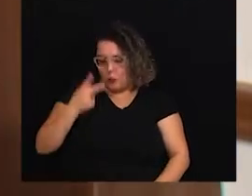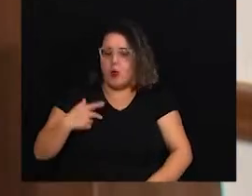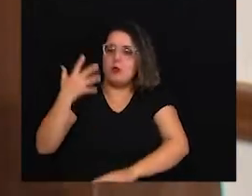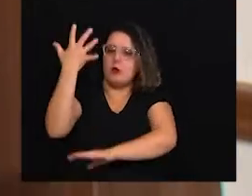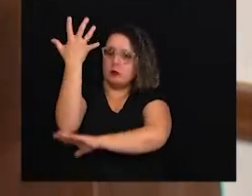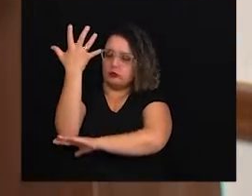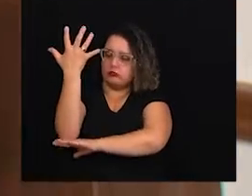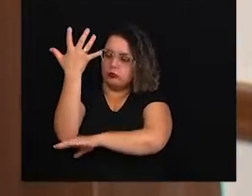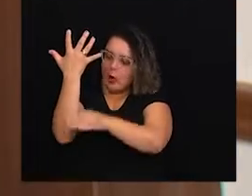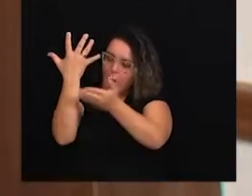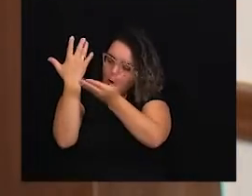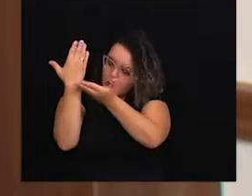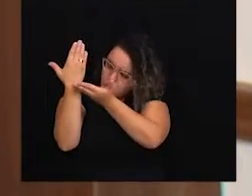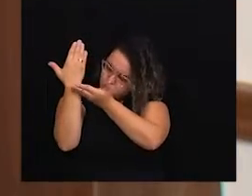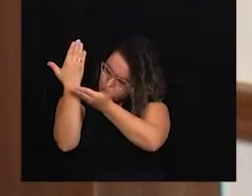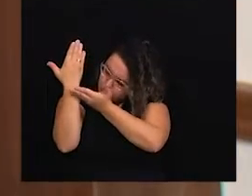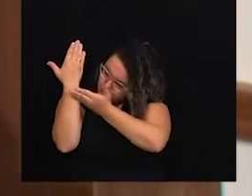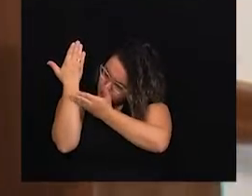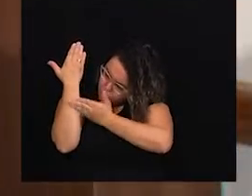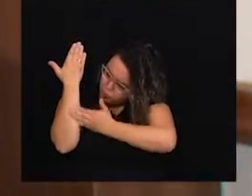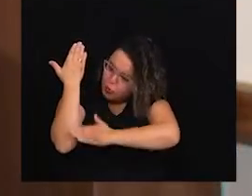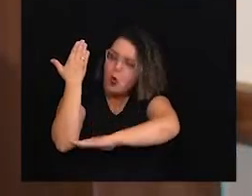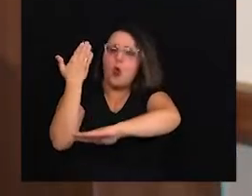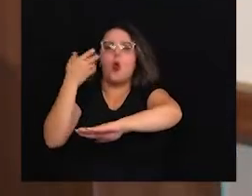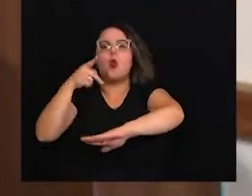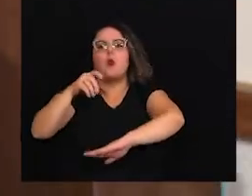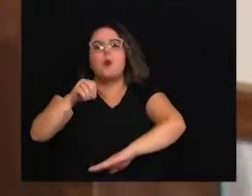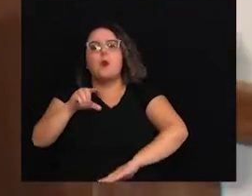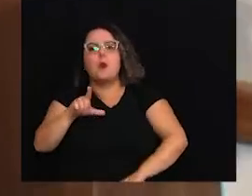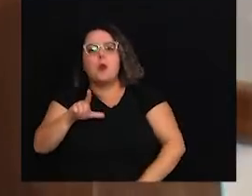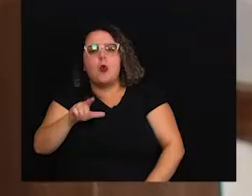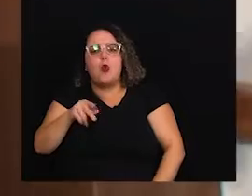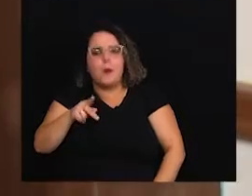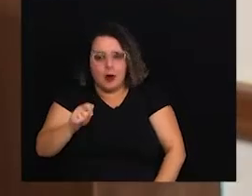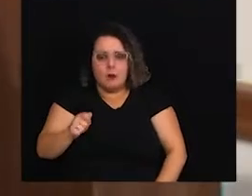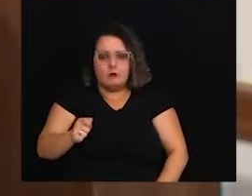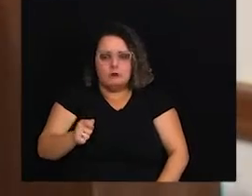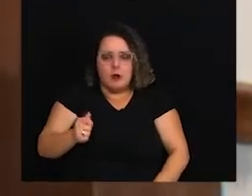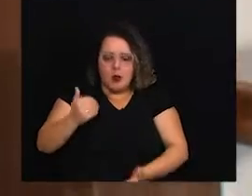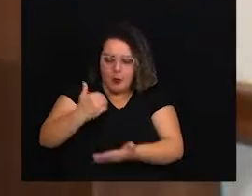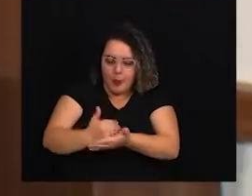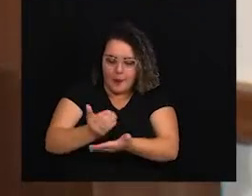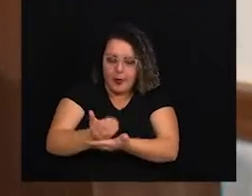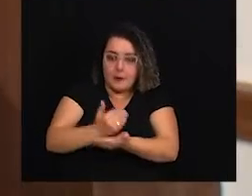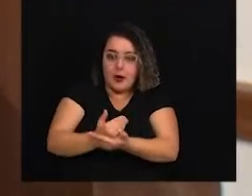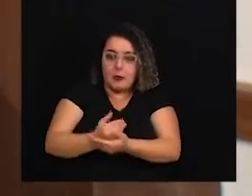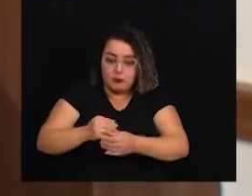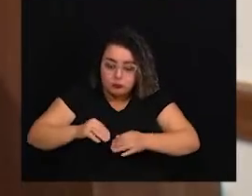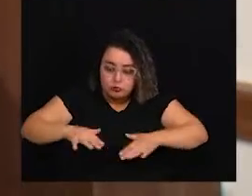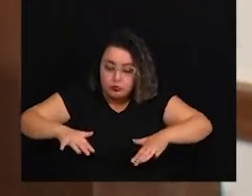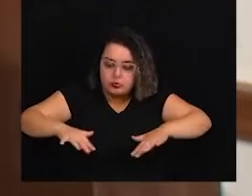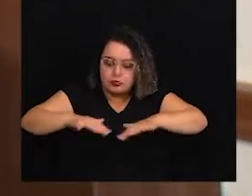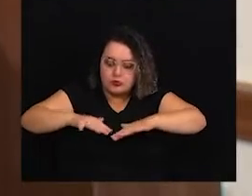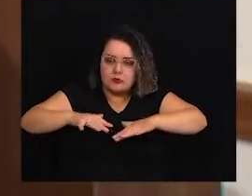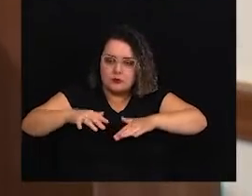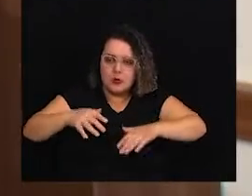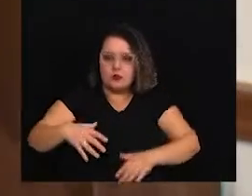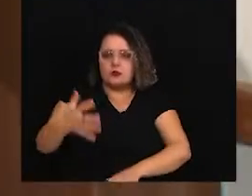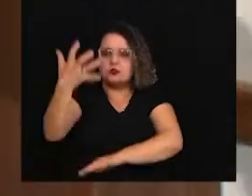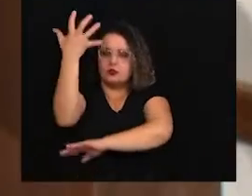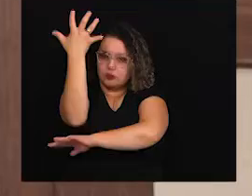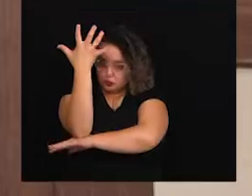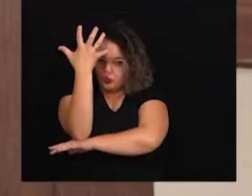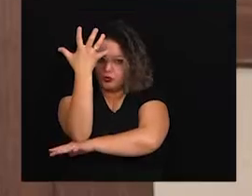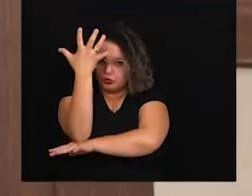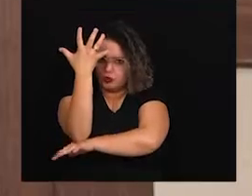próprio abacaxi, né? Tira a polpa dele, né? Com a polpa dele, a gente depois corta para poder colocar por cima do abacaxi,